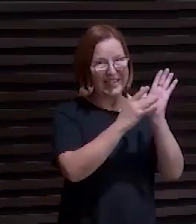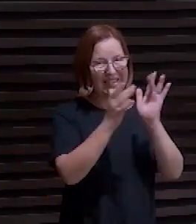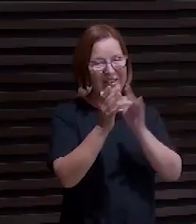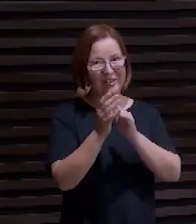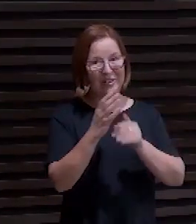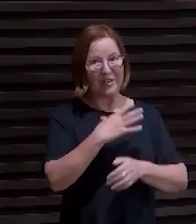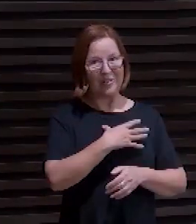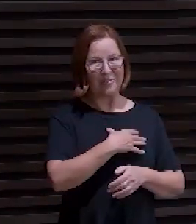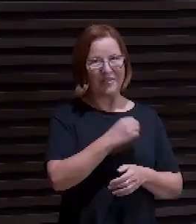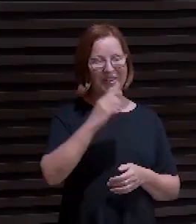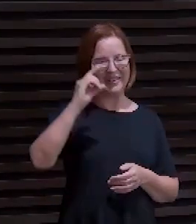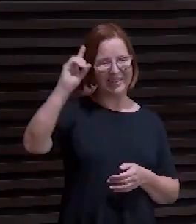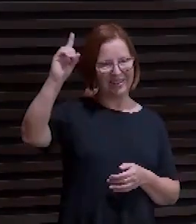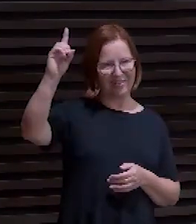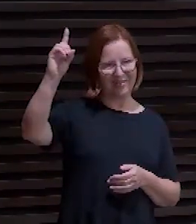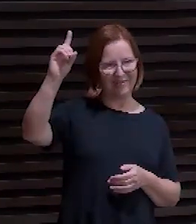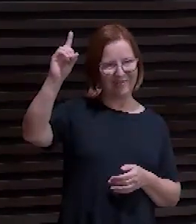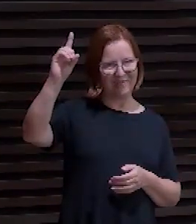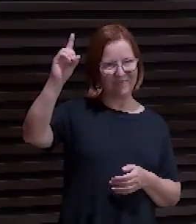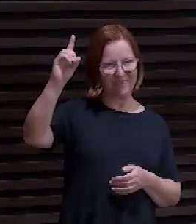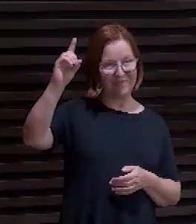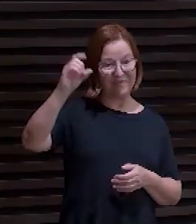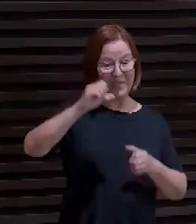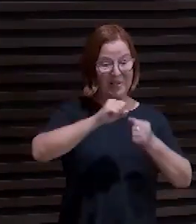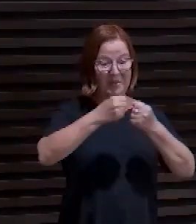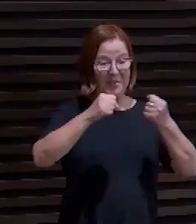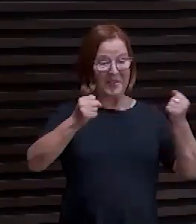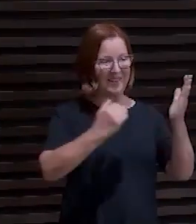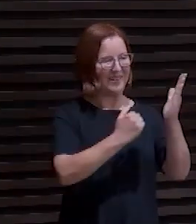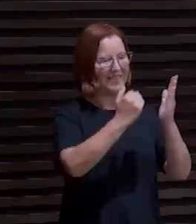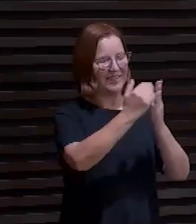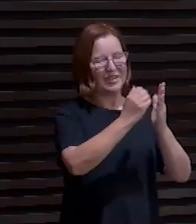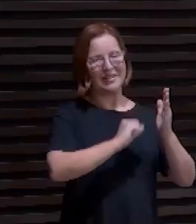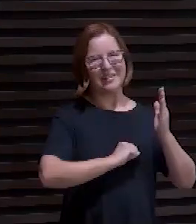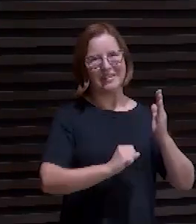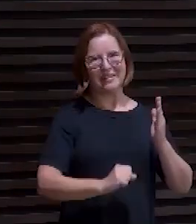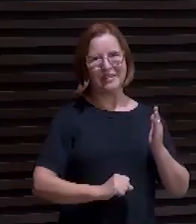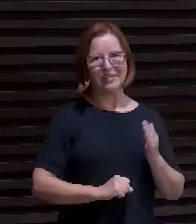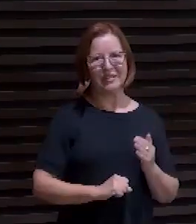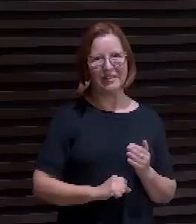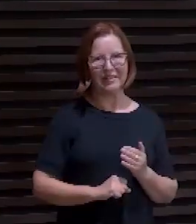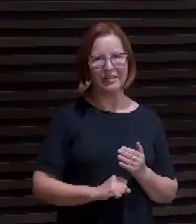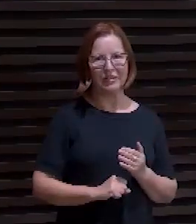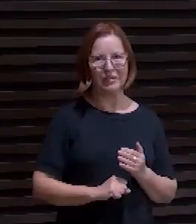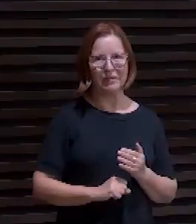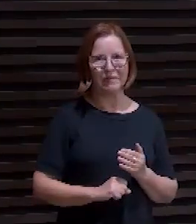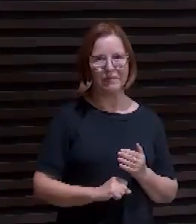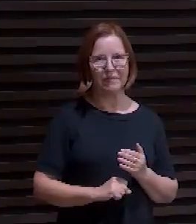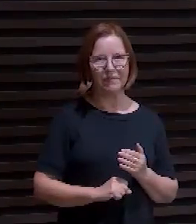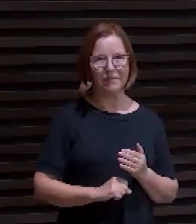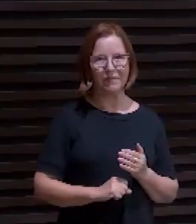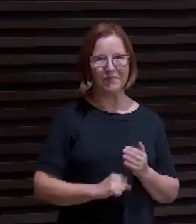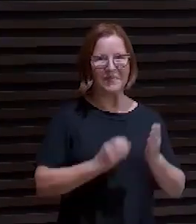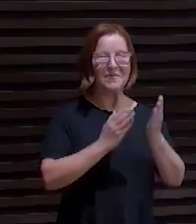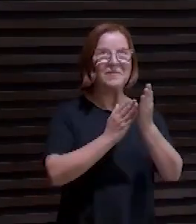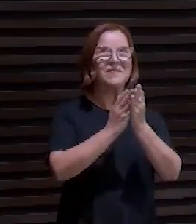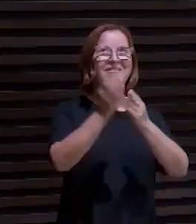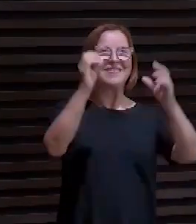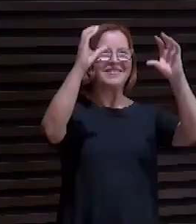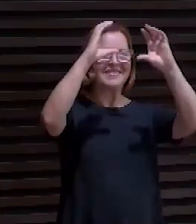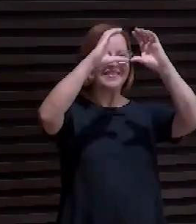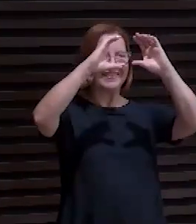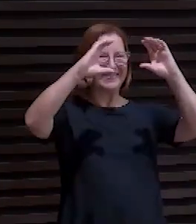o Filho de Deus, como o grande sumo sacerdote, que penetrou os